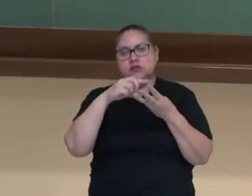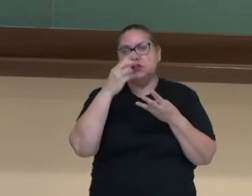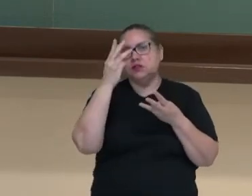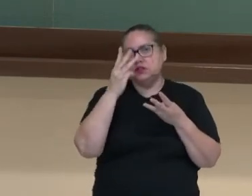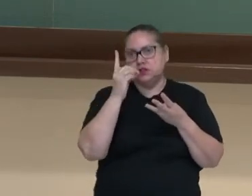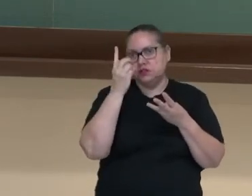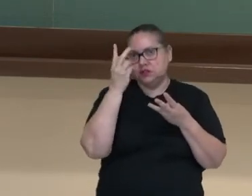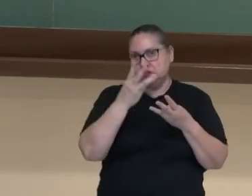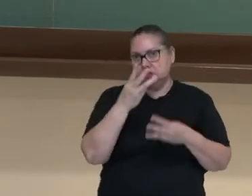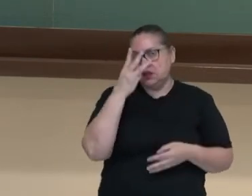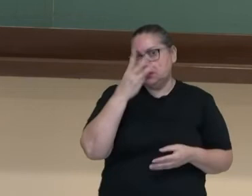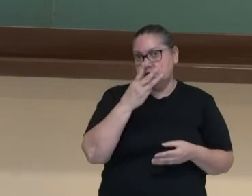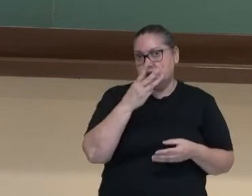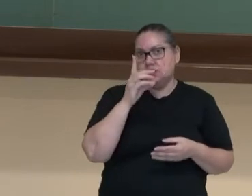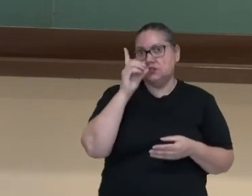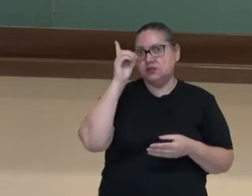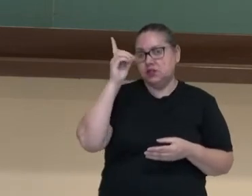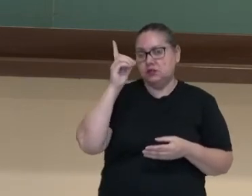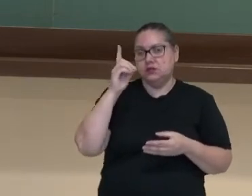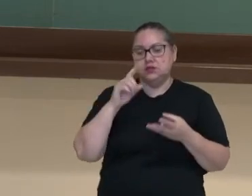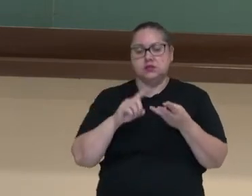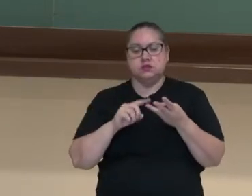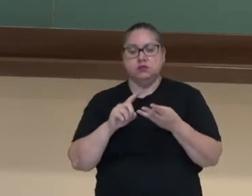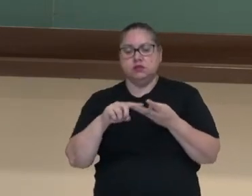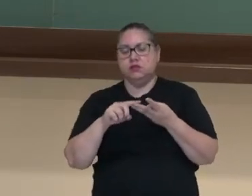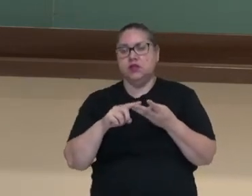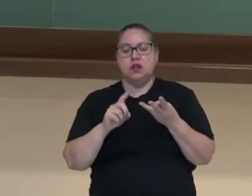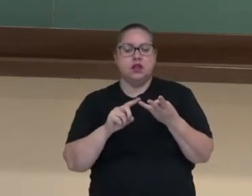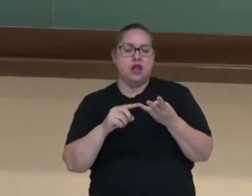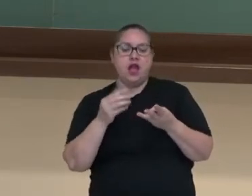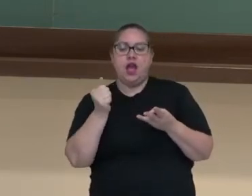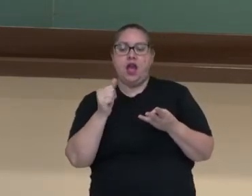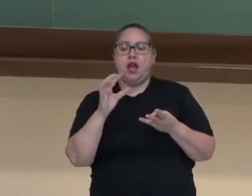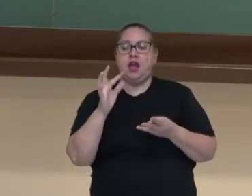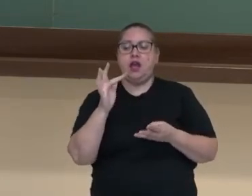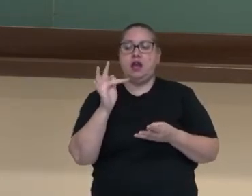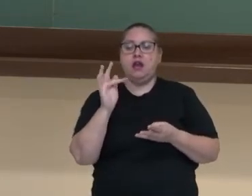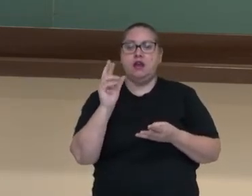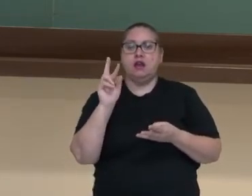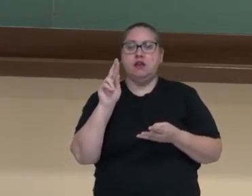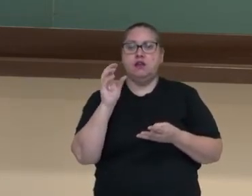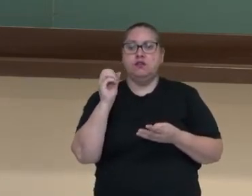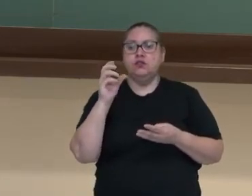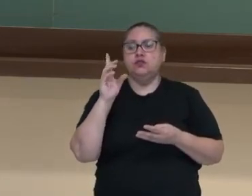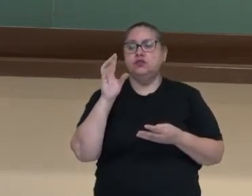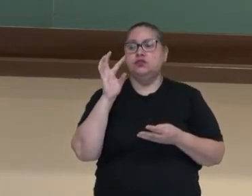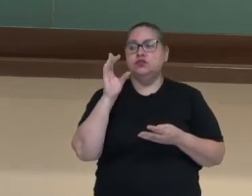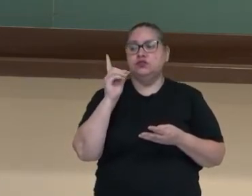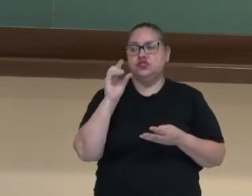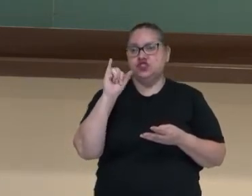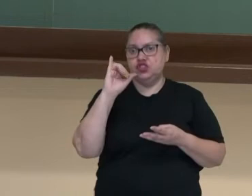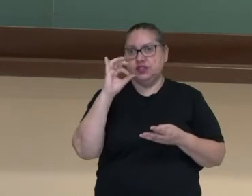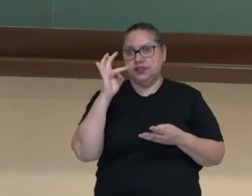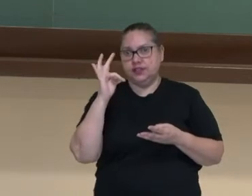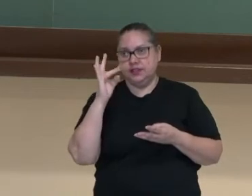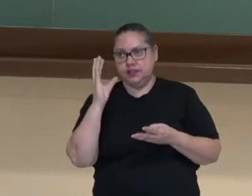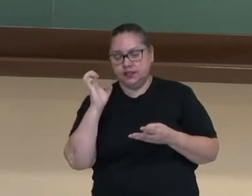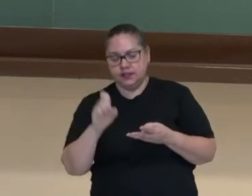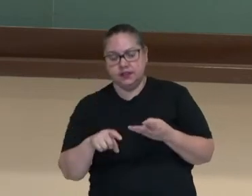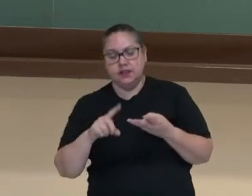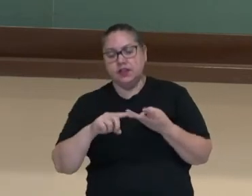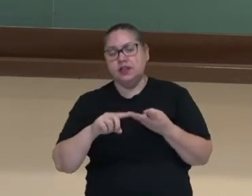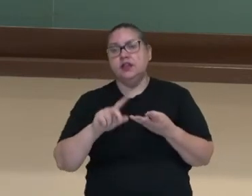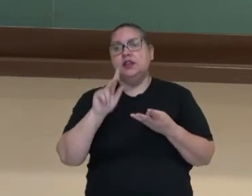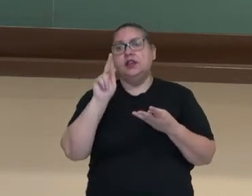foi o juiz e escolheu Afrodite. Como Afrodite é a deusa do amor, em retribuição, deu a mulher mais bela